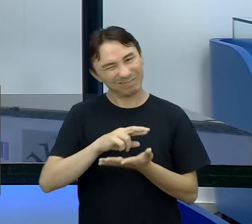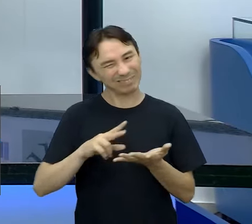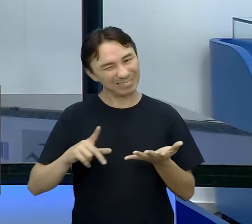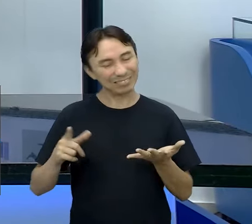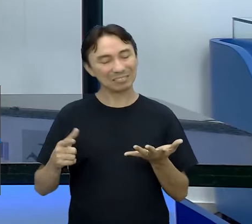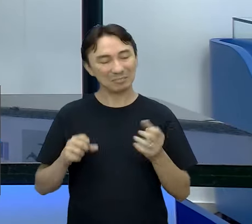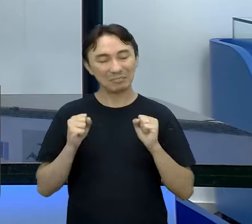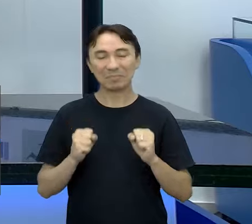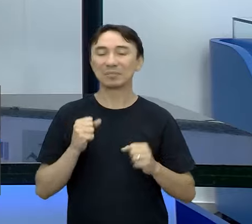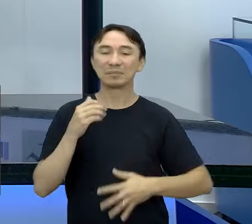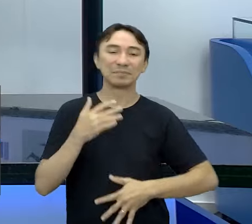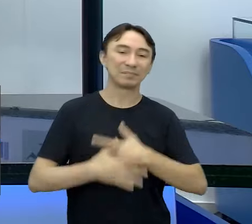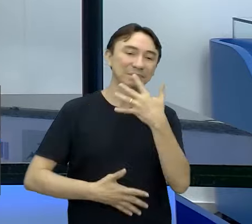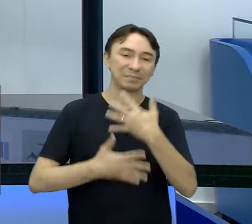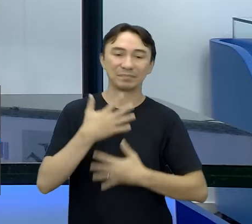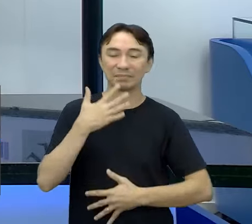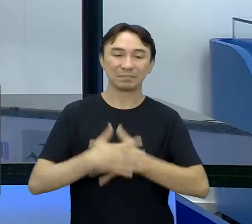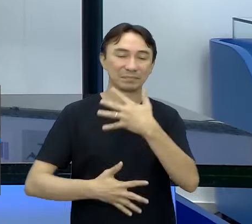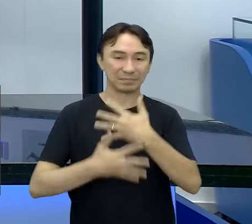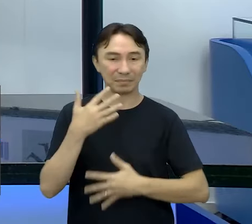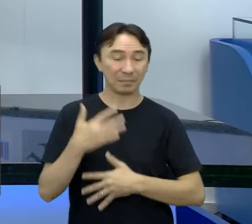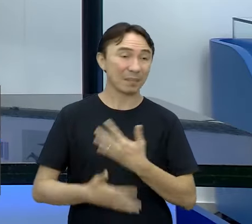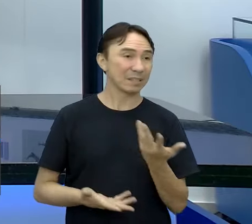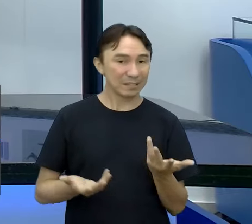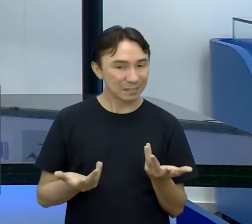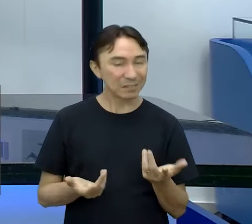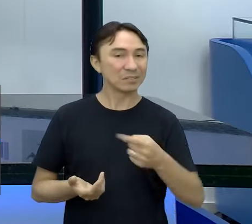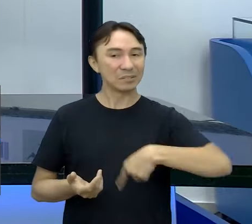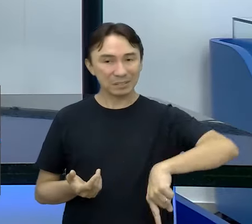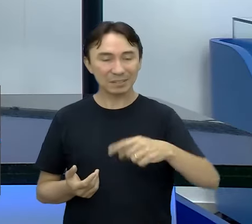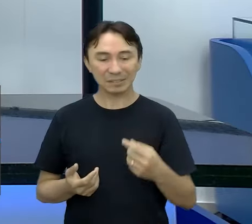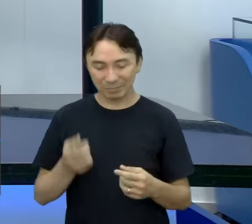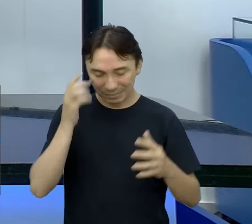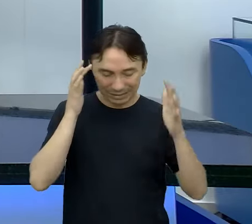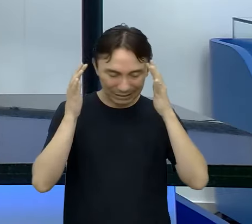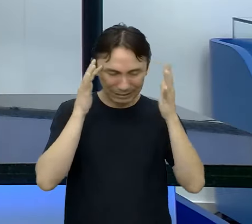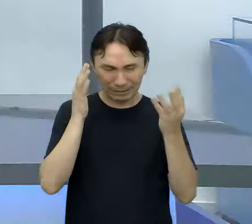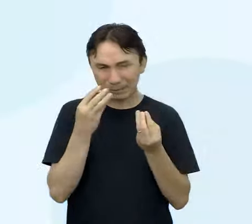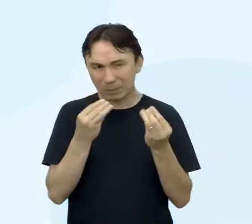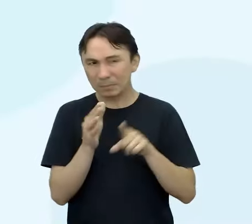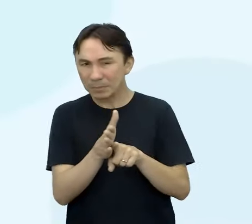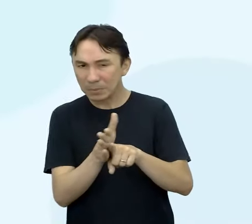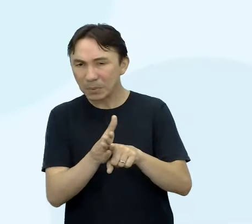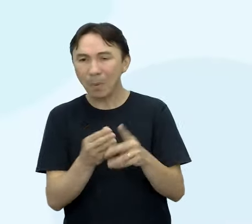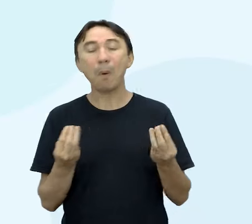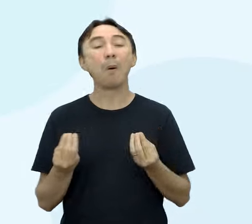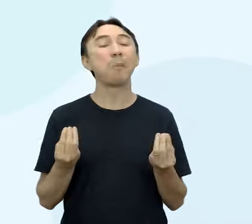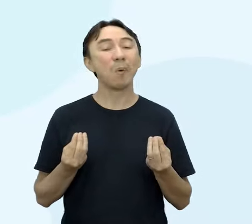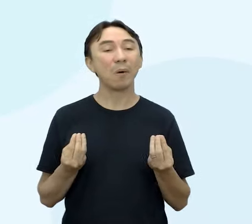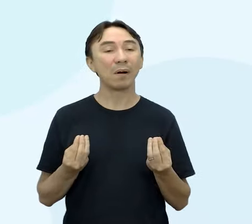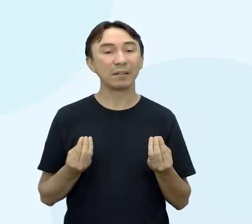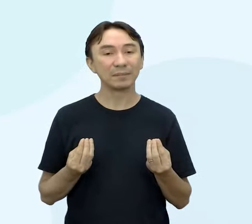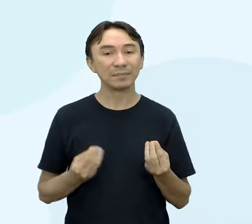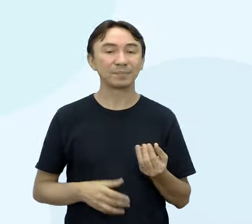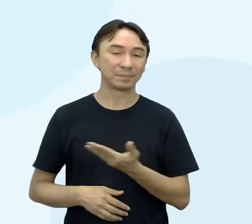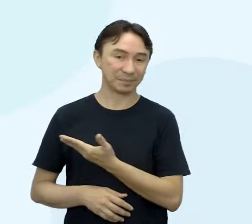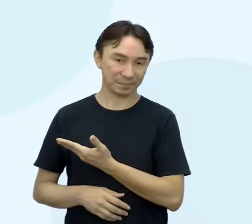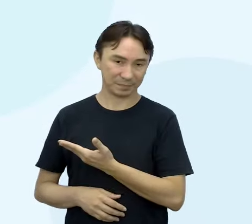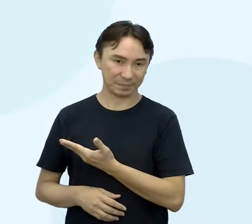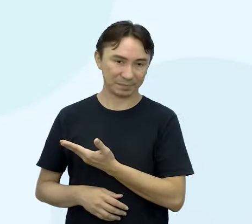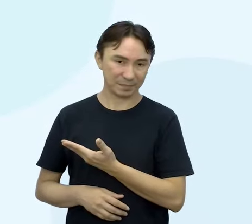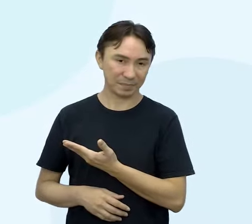a gente tem que pensar como fazer essa pesquisa, que é o que a gente vai entrar agora. Olha lá. Como determinar parte da